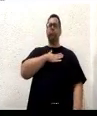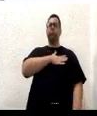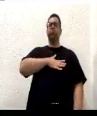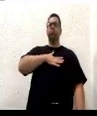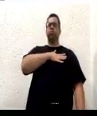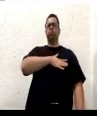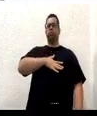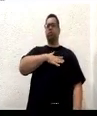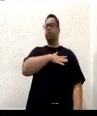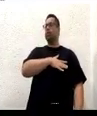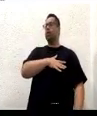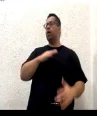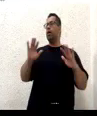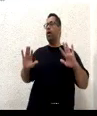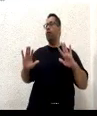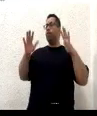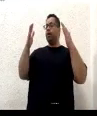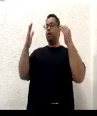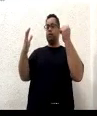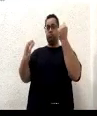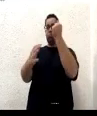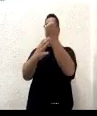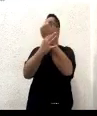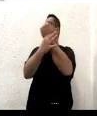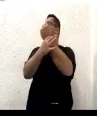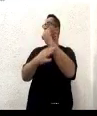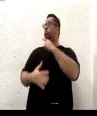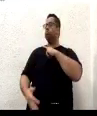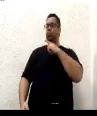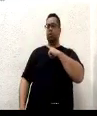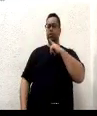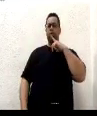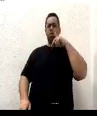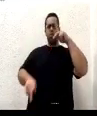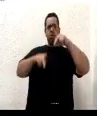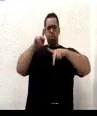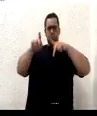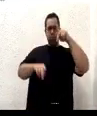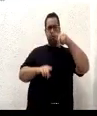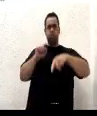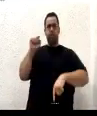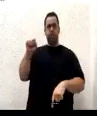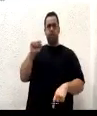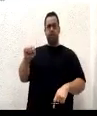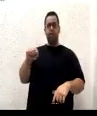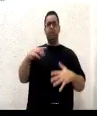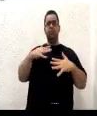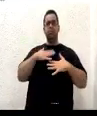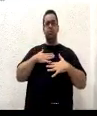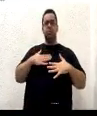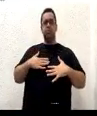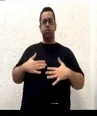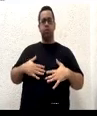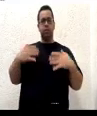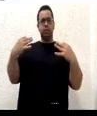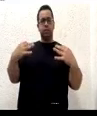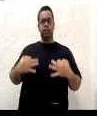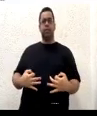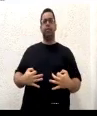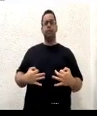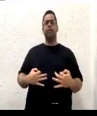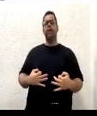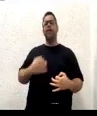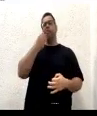seguro, e o povo se comportou, né? Enfim, foi bacana, e o que é